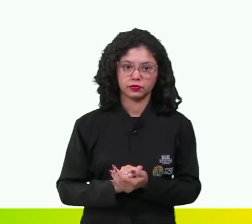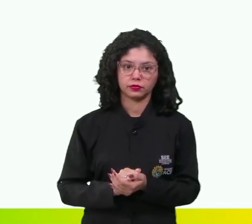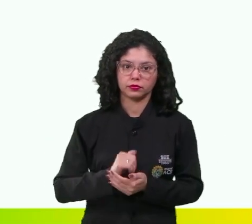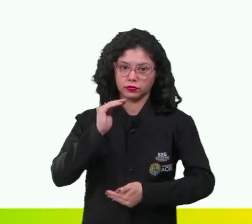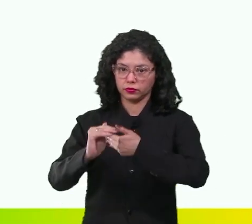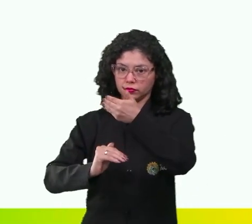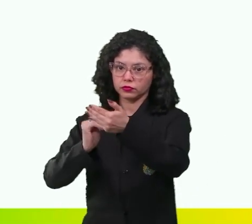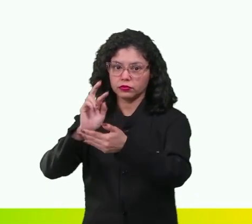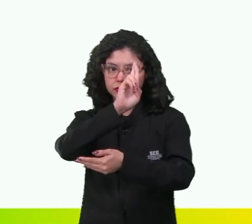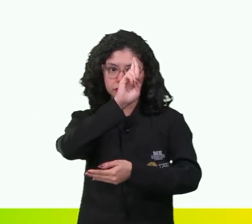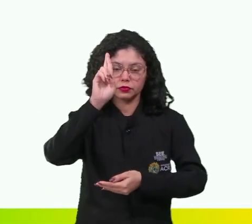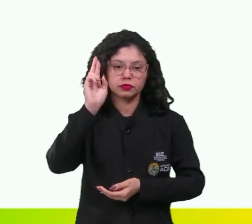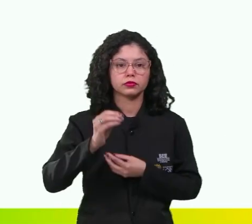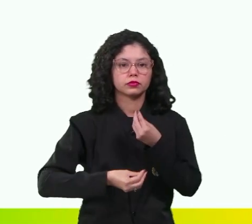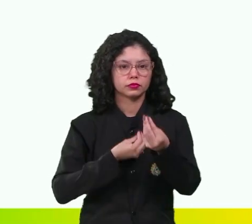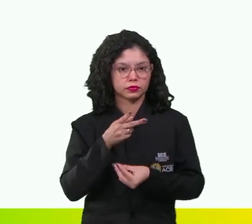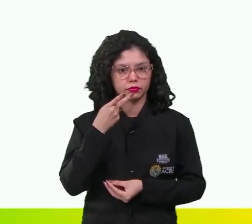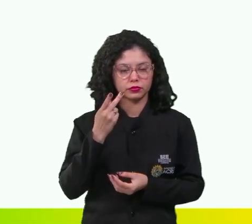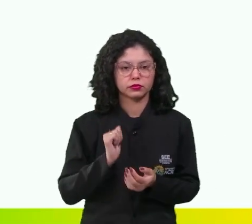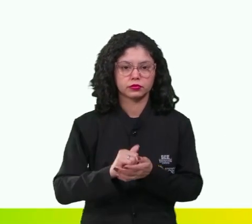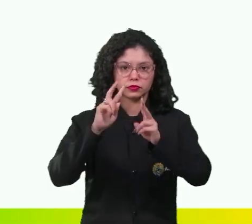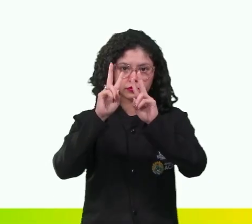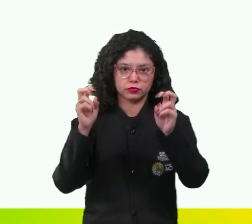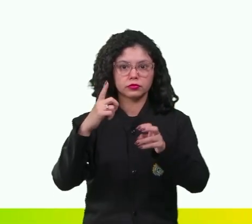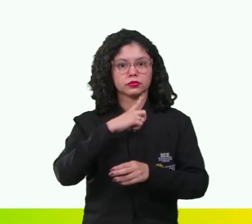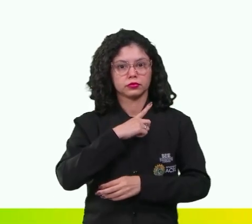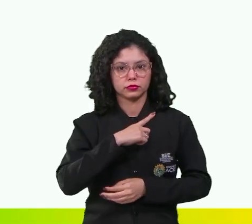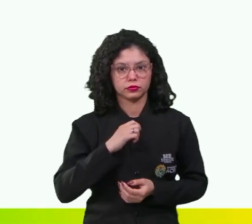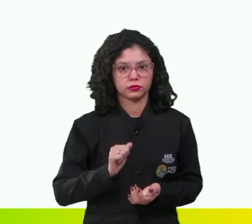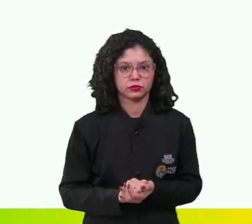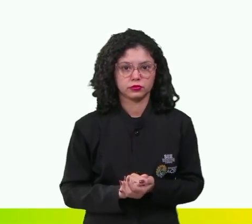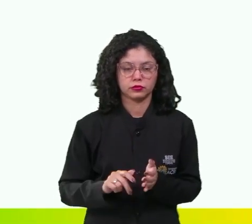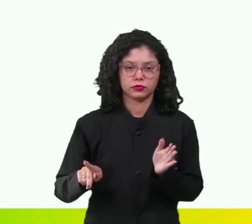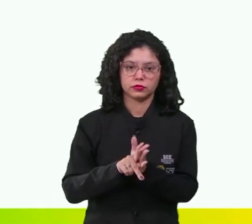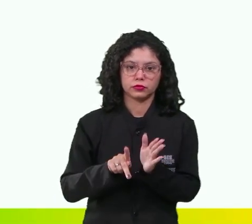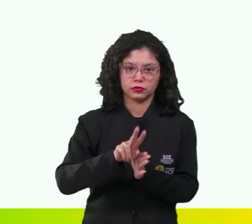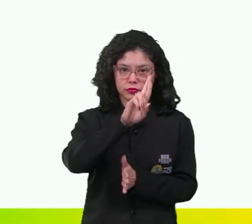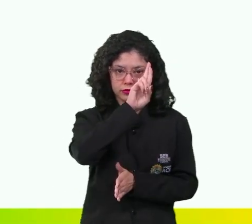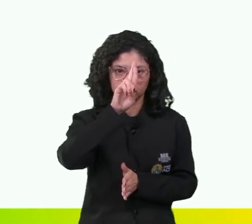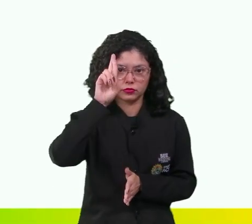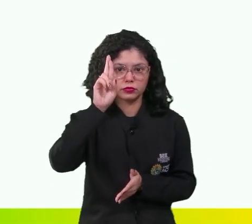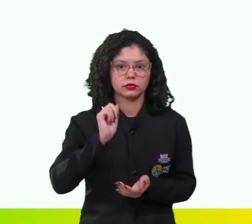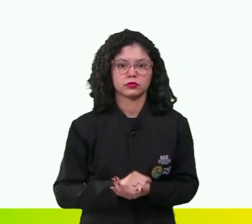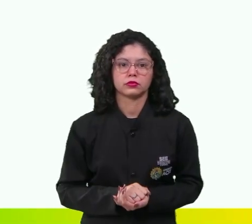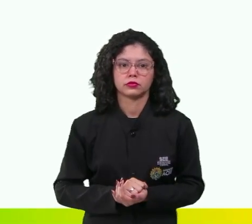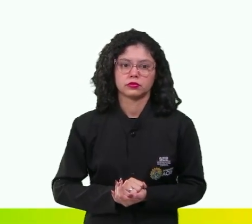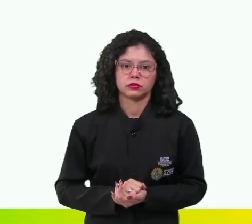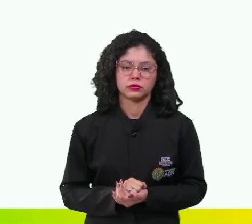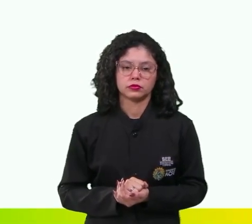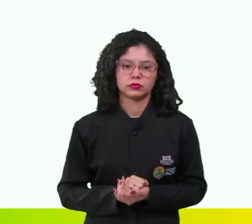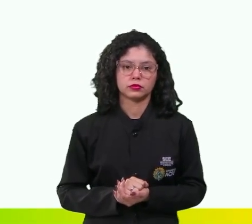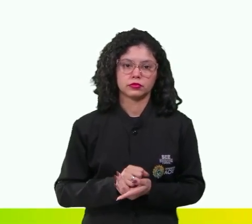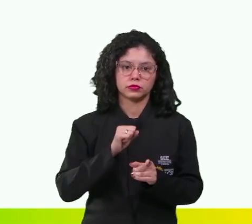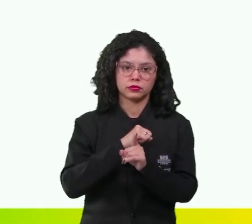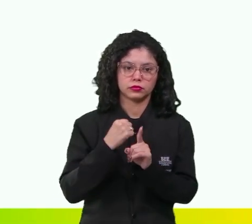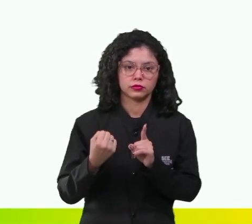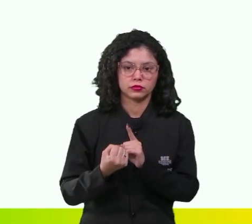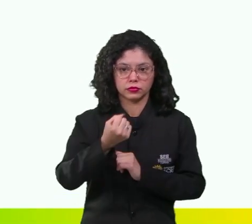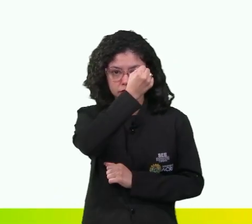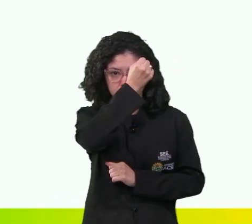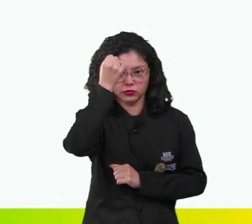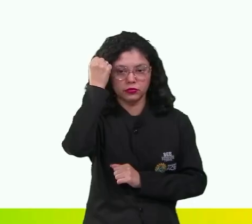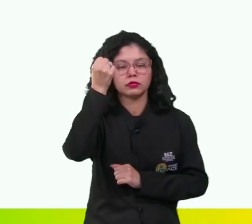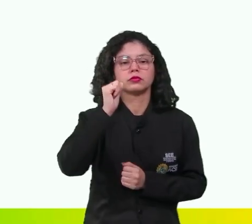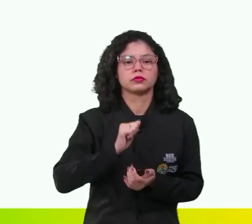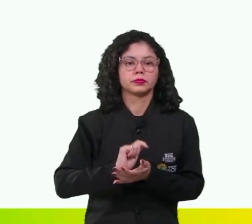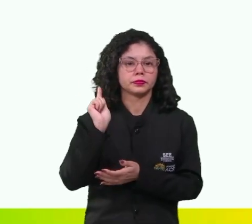evolução histórica. Como eu disse, esse assunto ele cabe também dentro da história, né? Como cabe dentro da sociologia e da geografia.